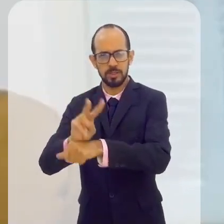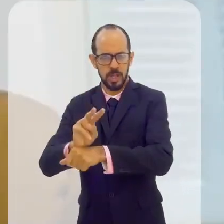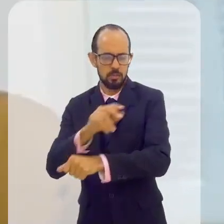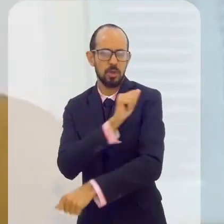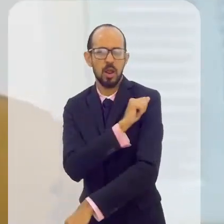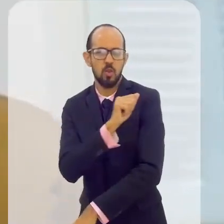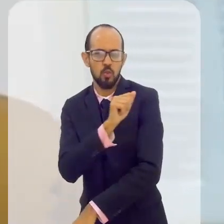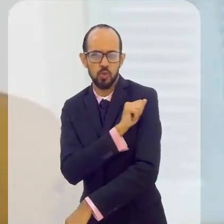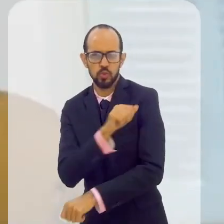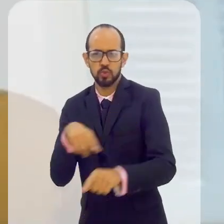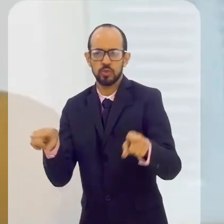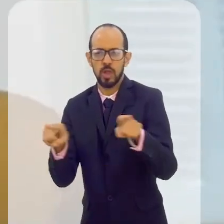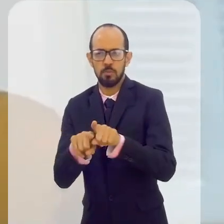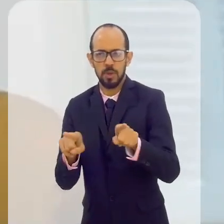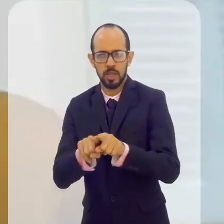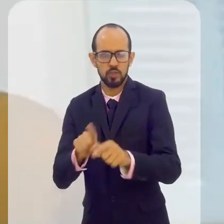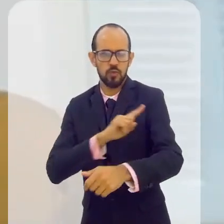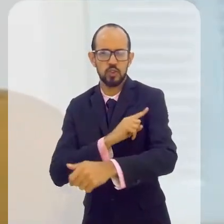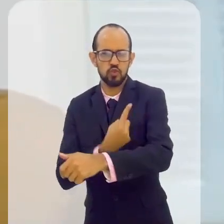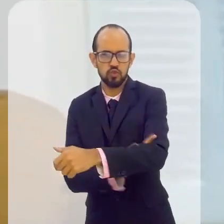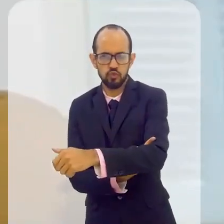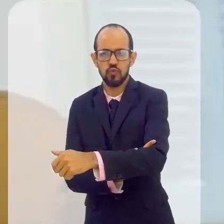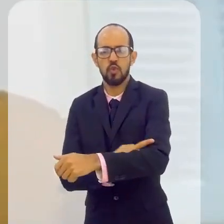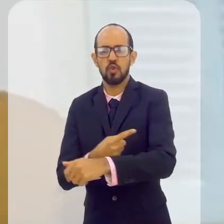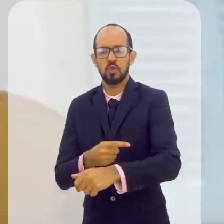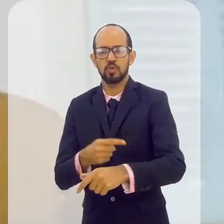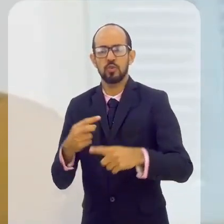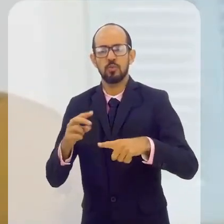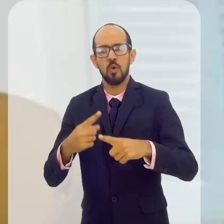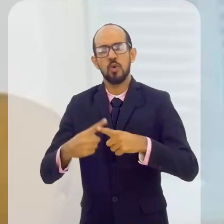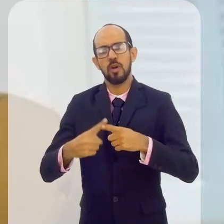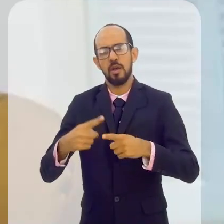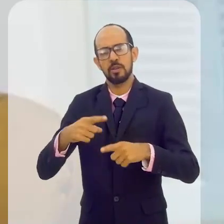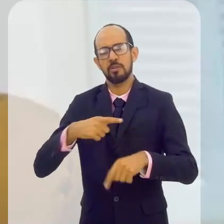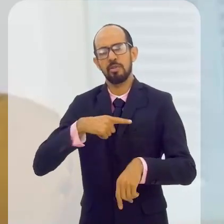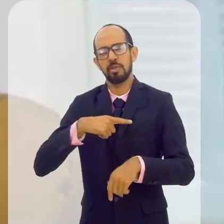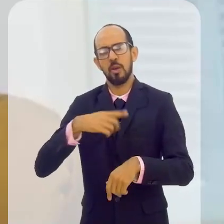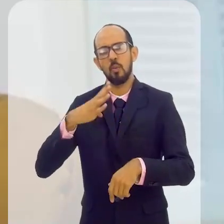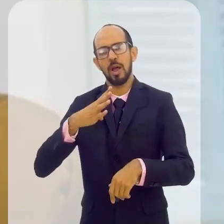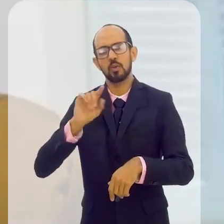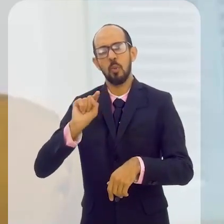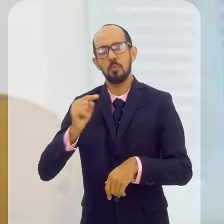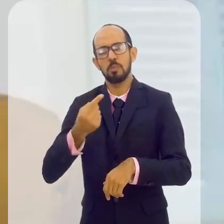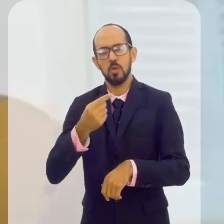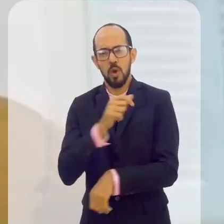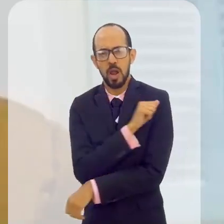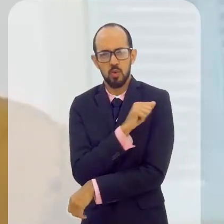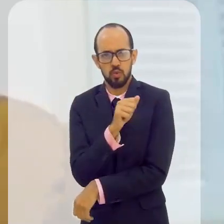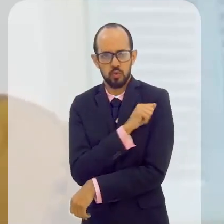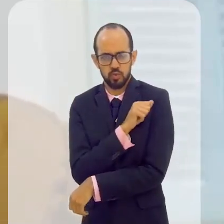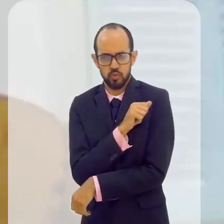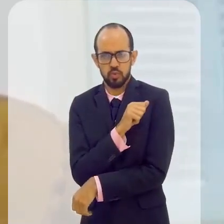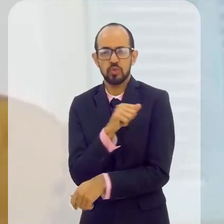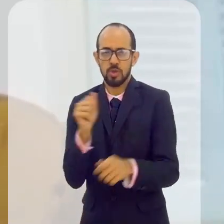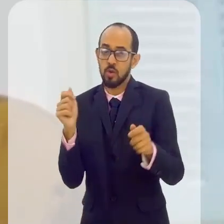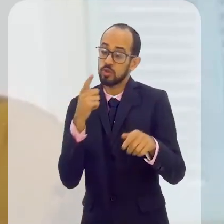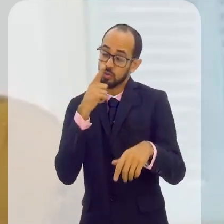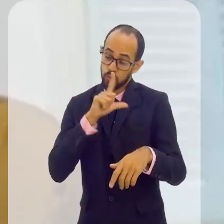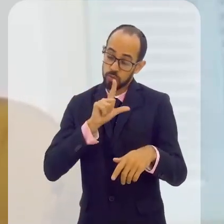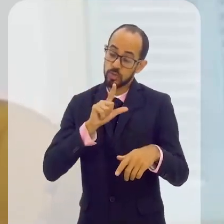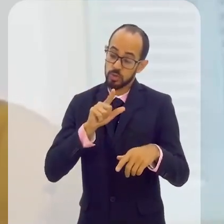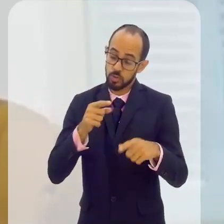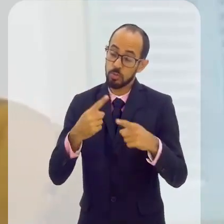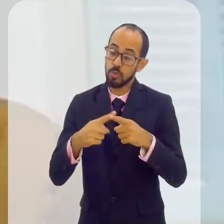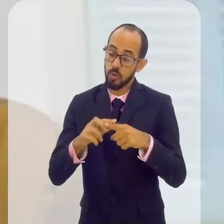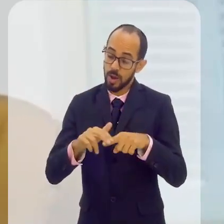cedidos para os estudantes. A gente fez um esforço pelo nosso tamanho, nós somos uma instituição de 4 mil alunos, então isso foi possível, né? A gente tem uma